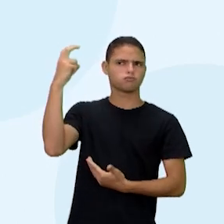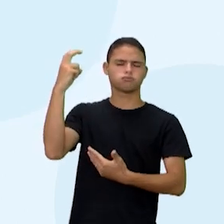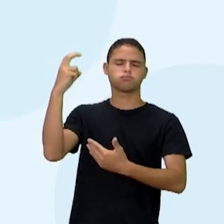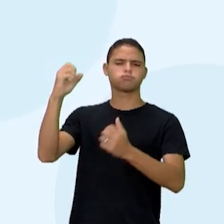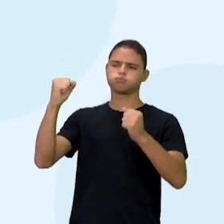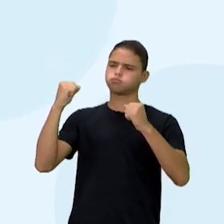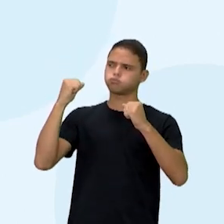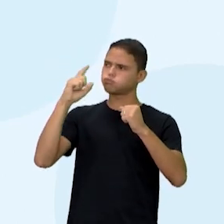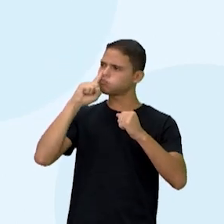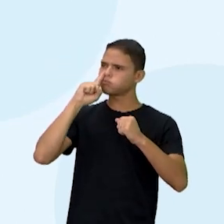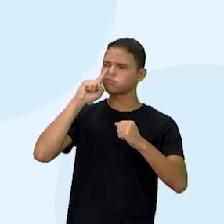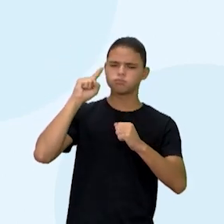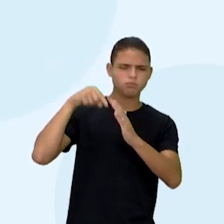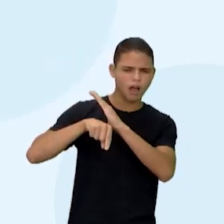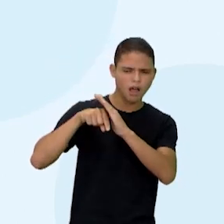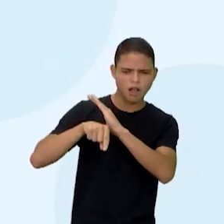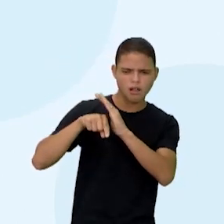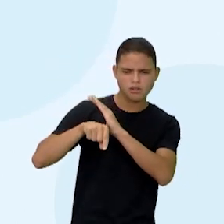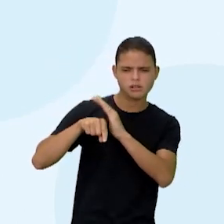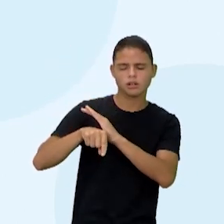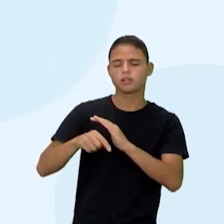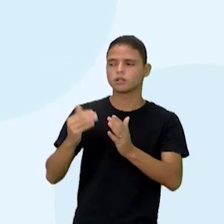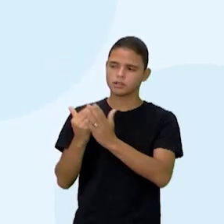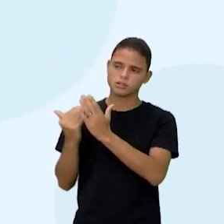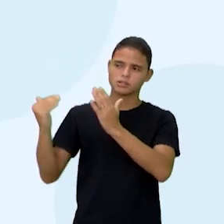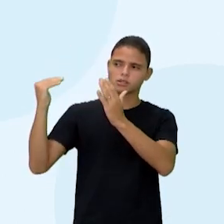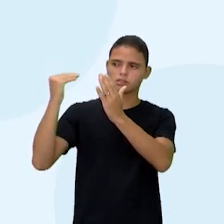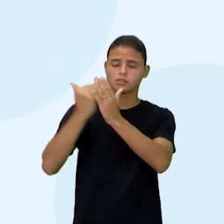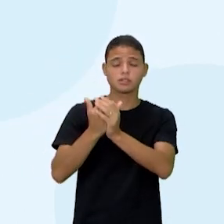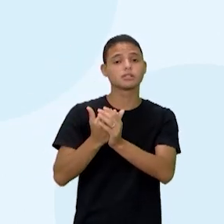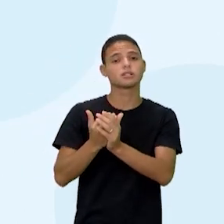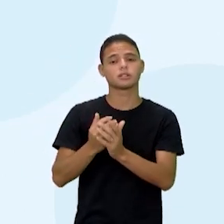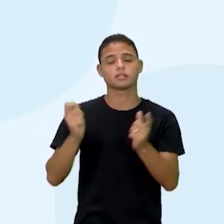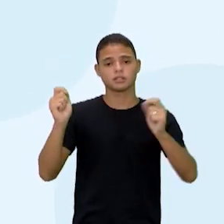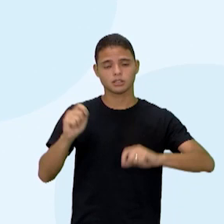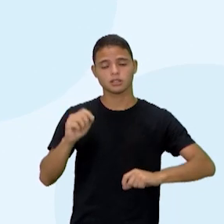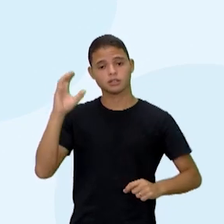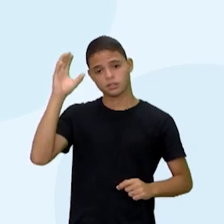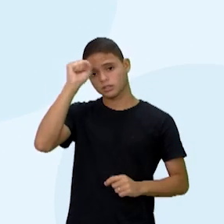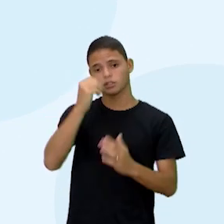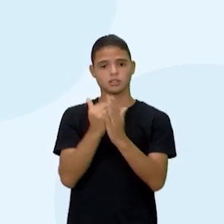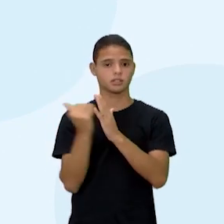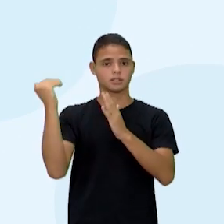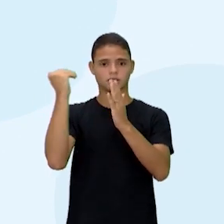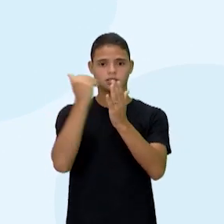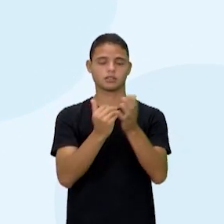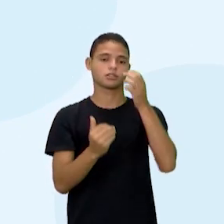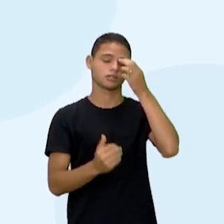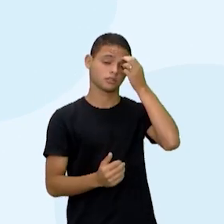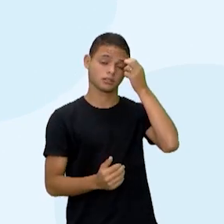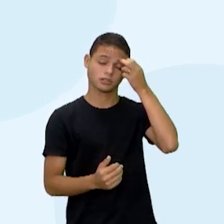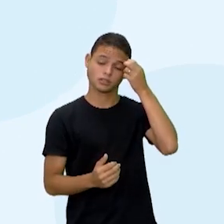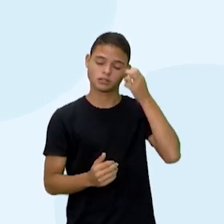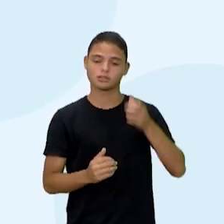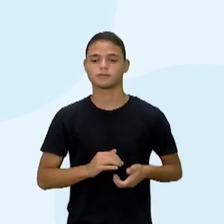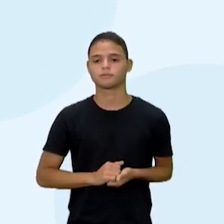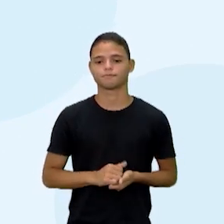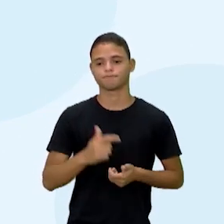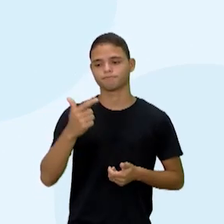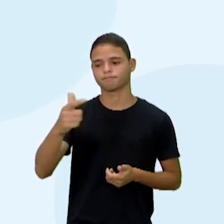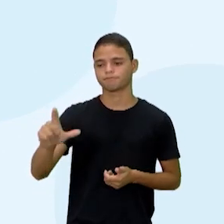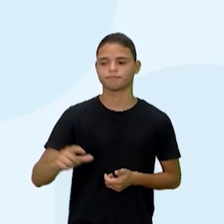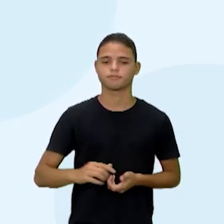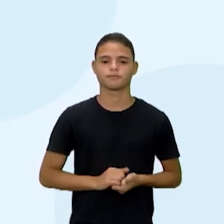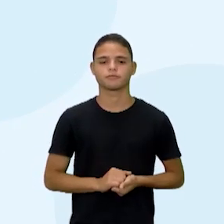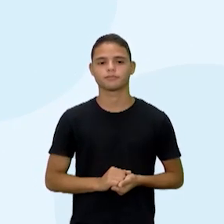mais profundo, para que ele possa aprender mais sobre aquele assunto que é do seu interesse. Próximo.